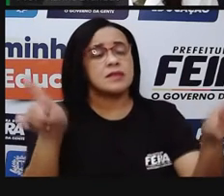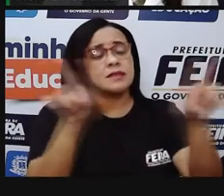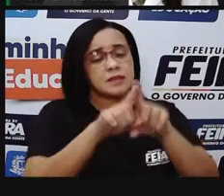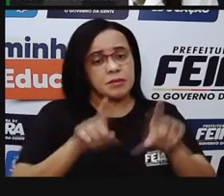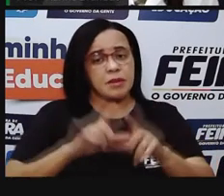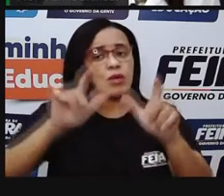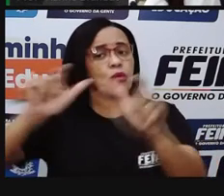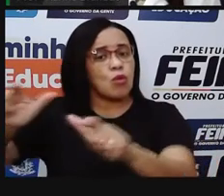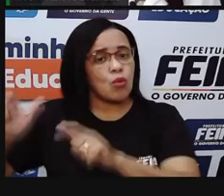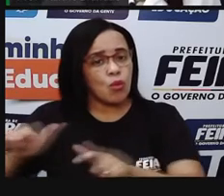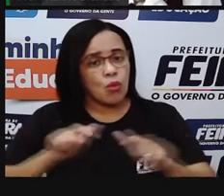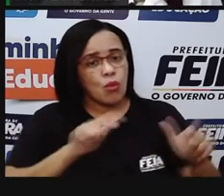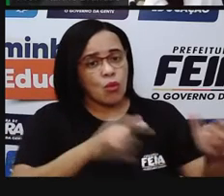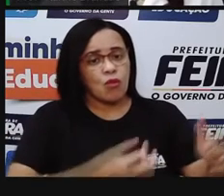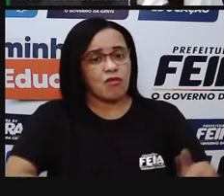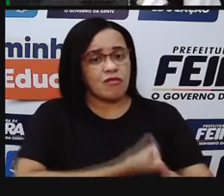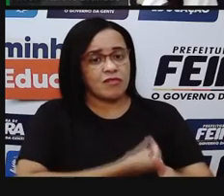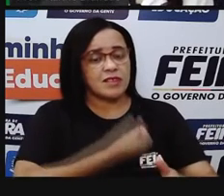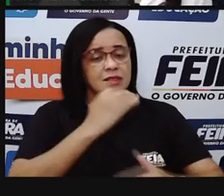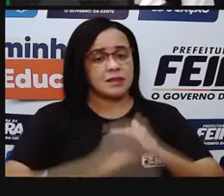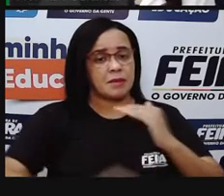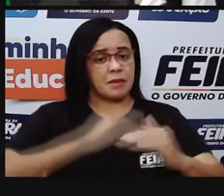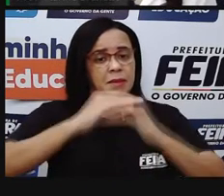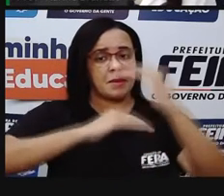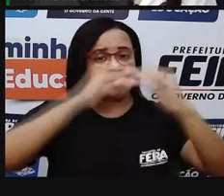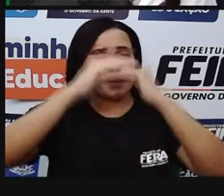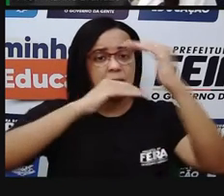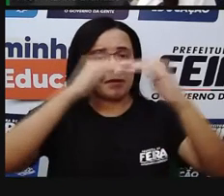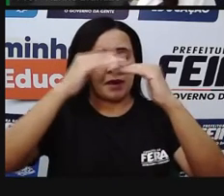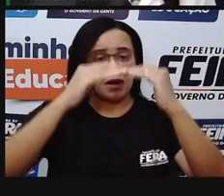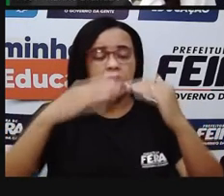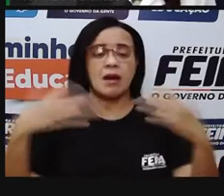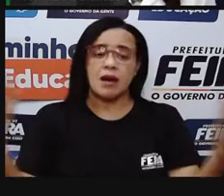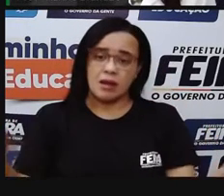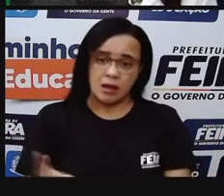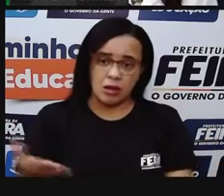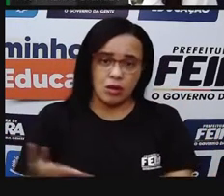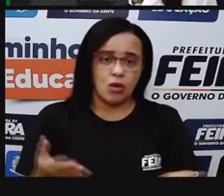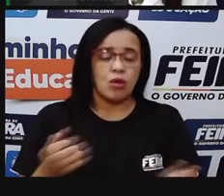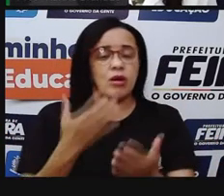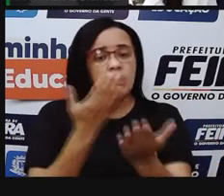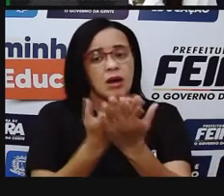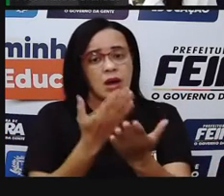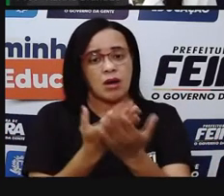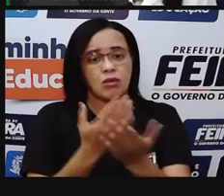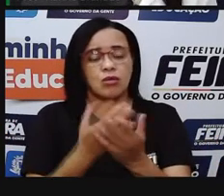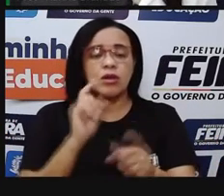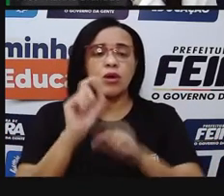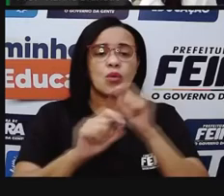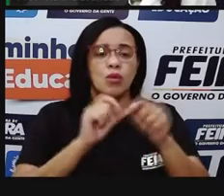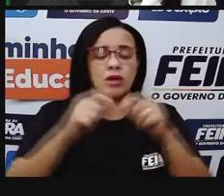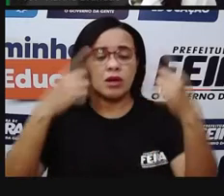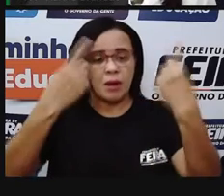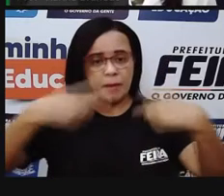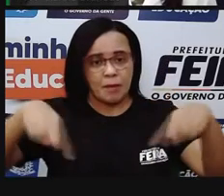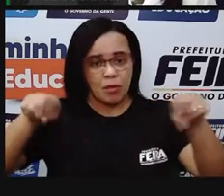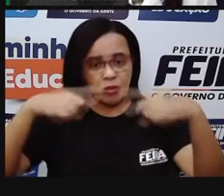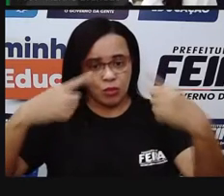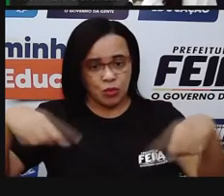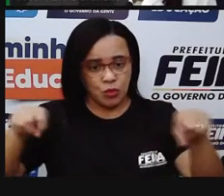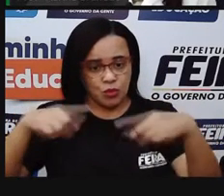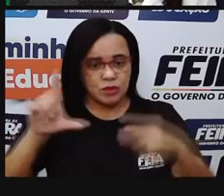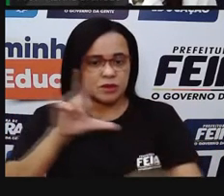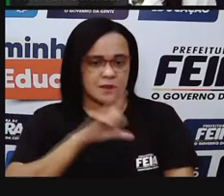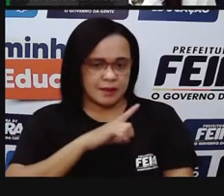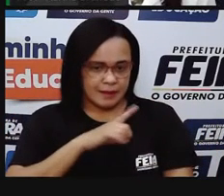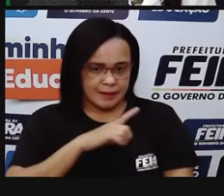desenvolvem, tá certo? E aí, então, para nossa aula, eu trago essa música, né, de Jorge Maltner,